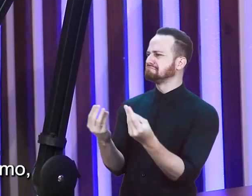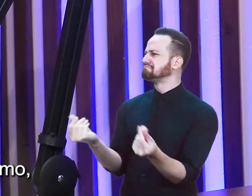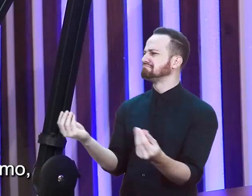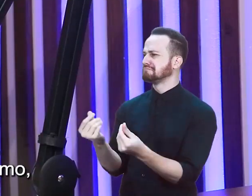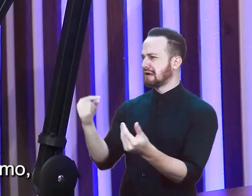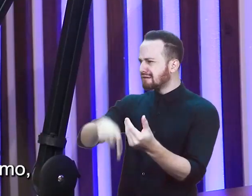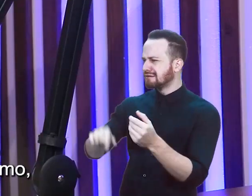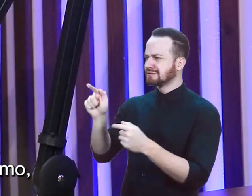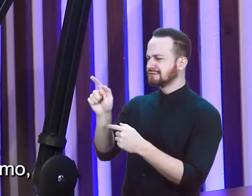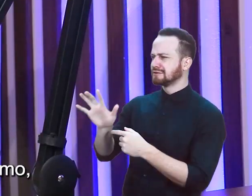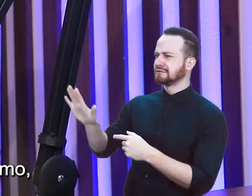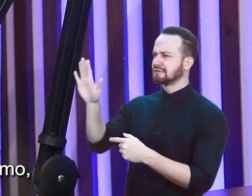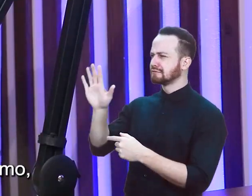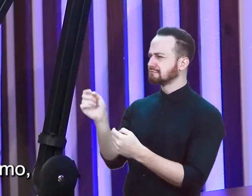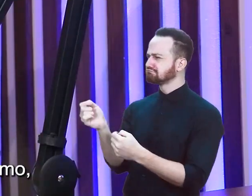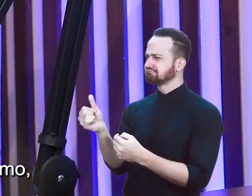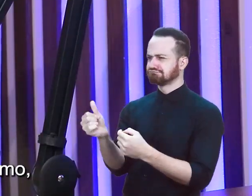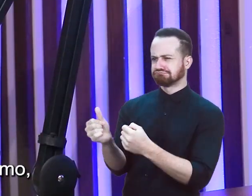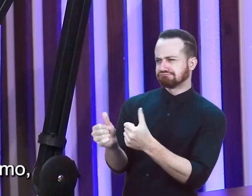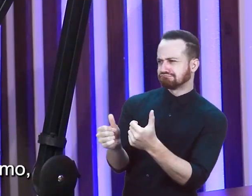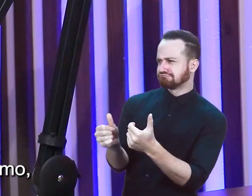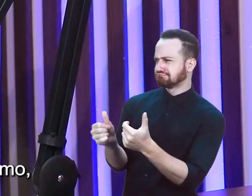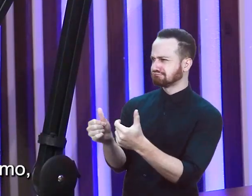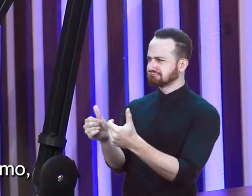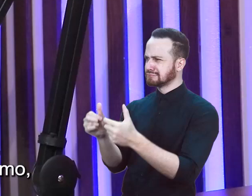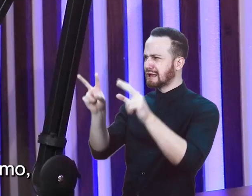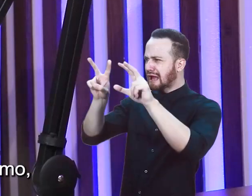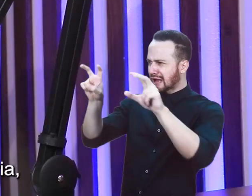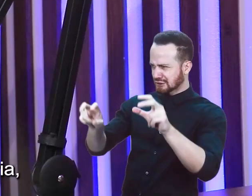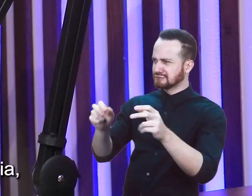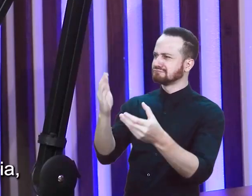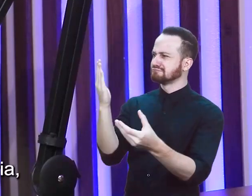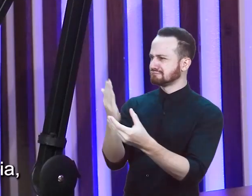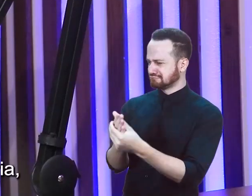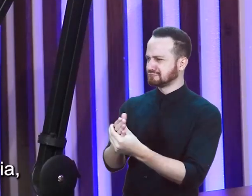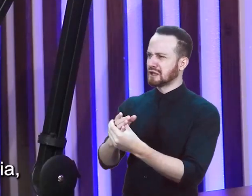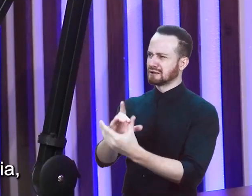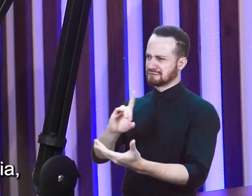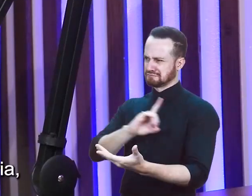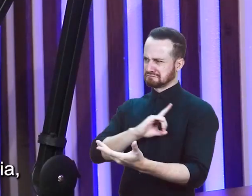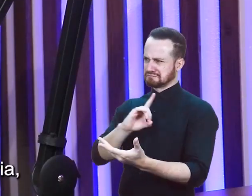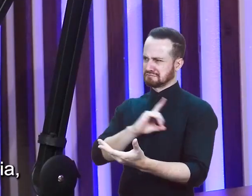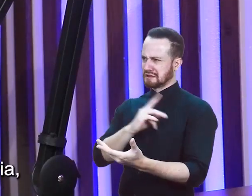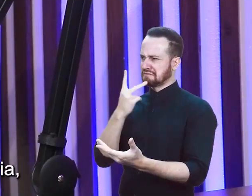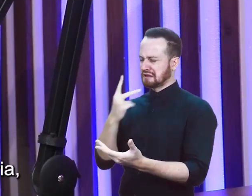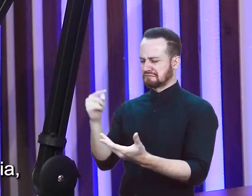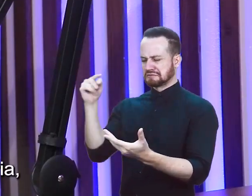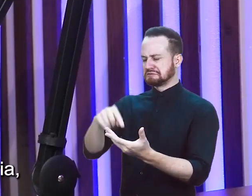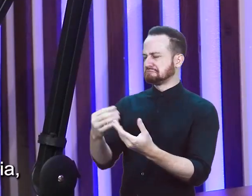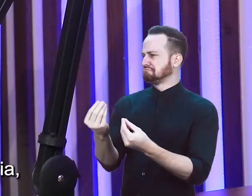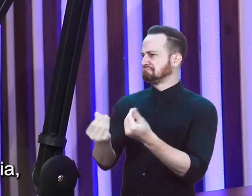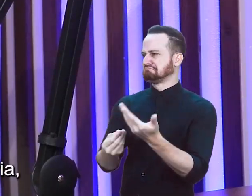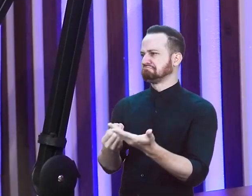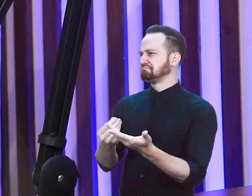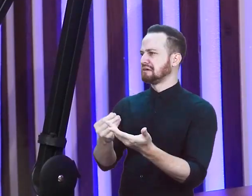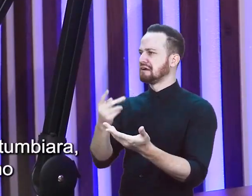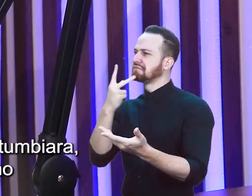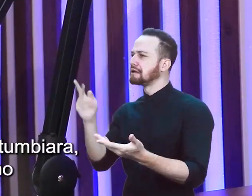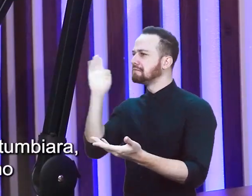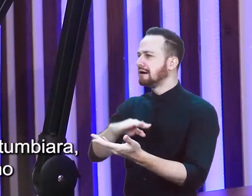em Goiás, quase todos os casos de racismo, os delegados sempre tipificavam como